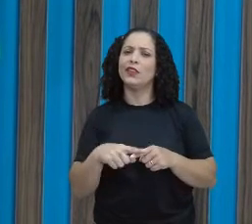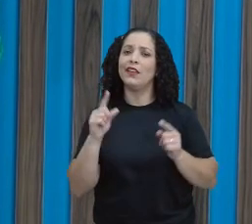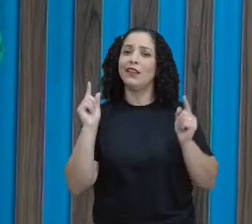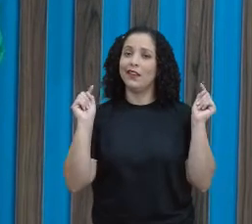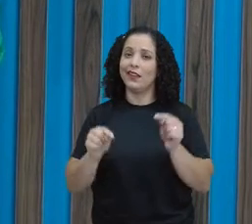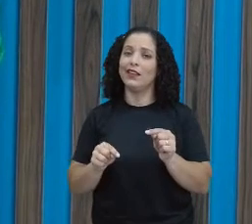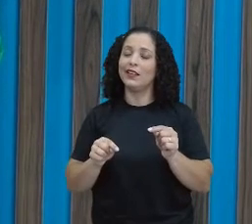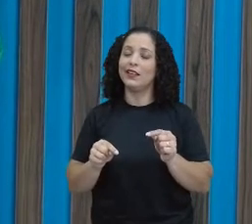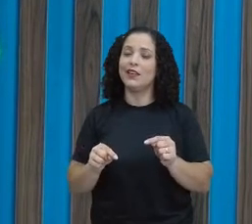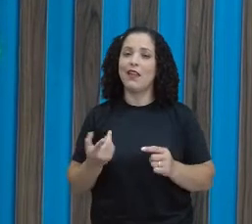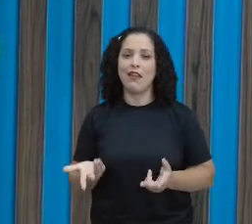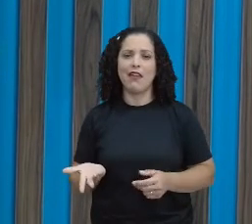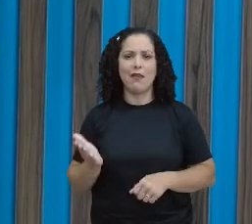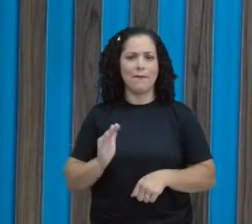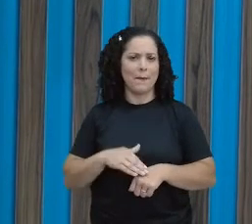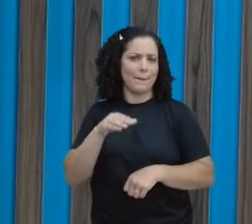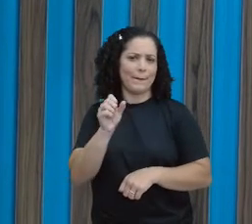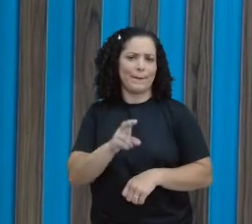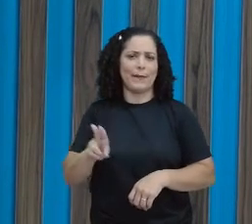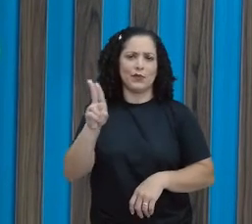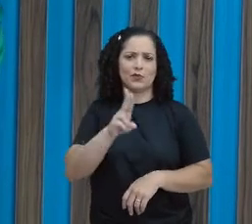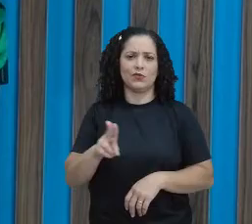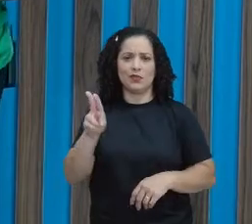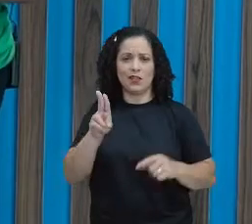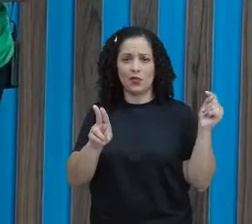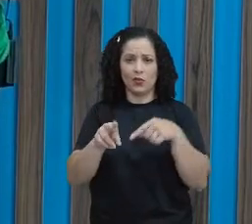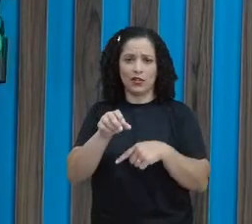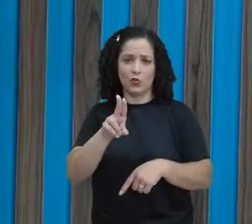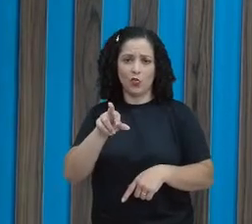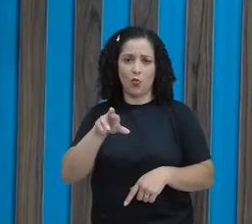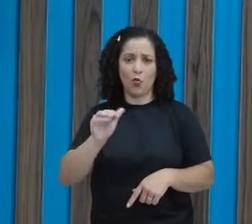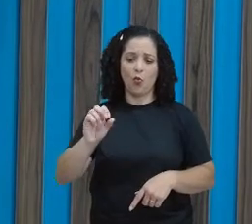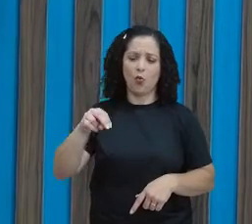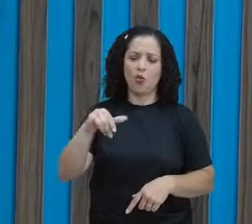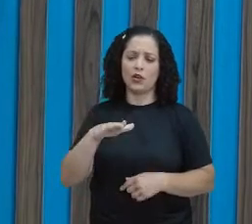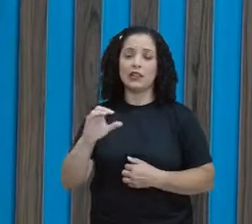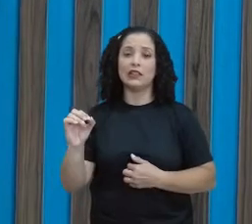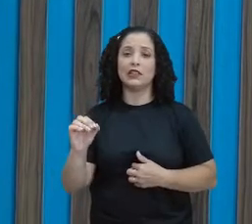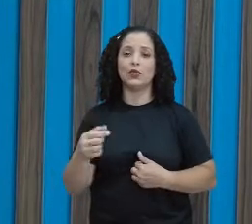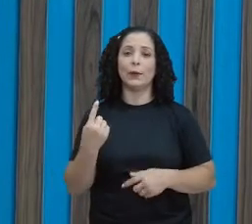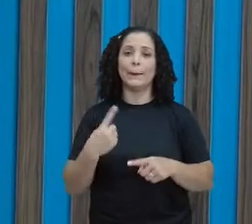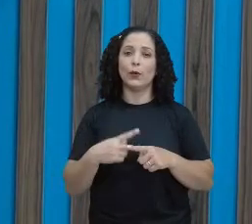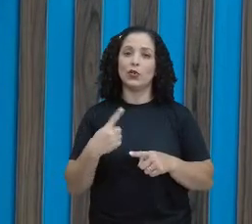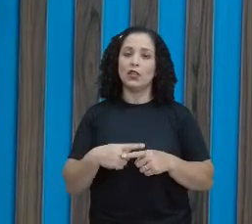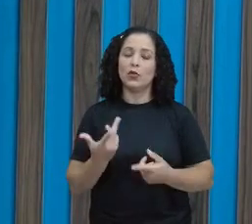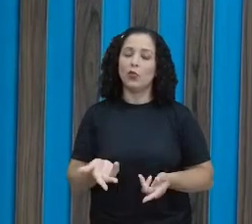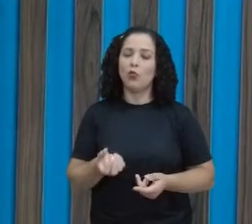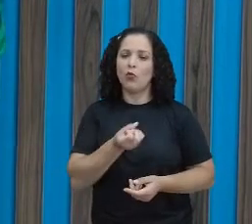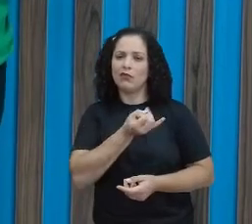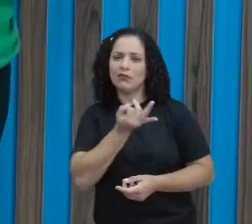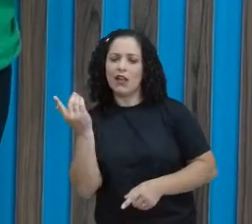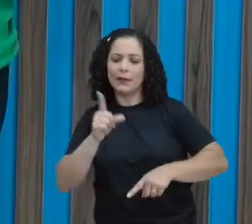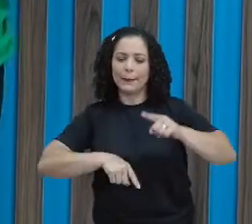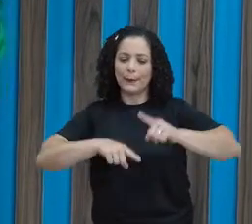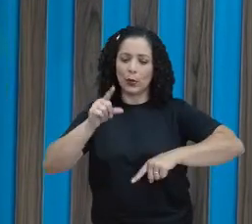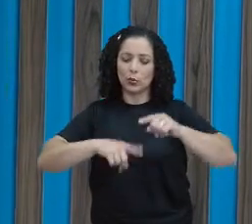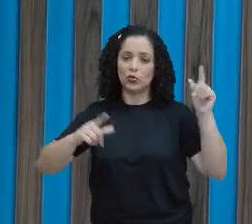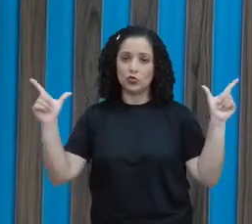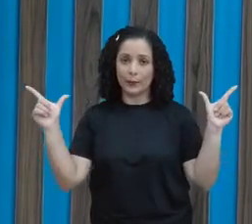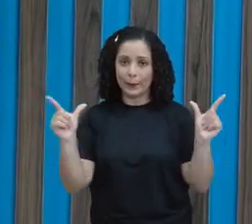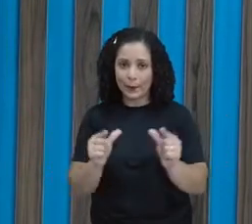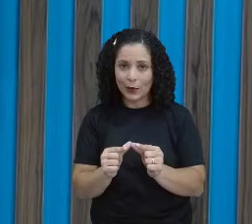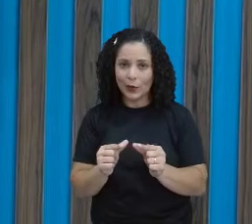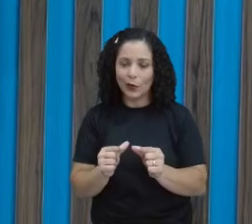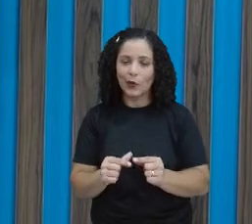é um dos mais utilizados, né, prof? Porque com pouco material de urânio se